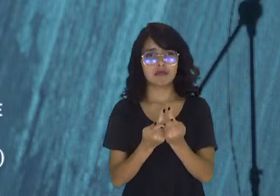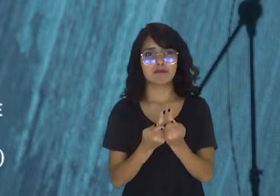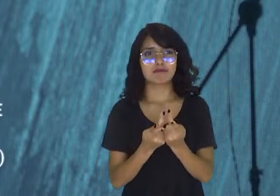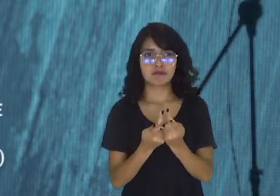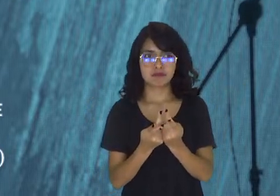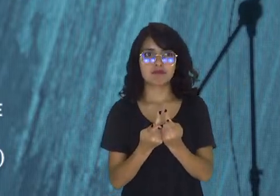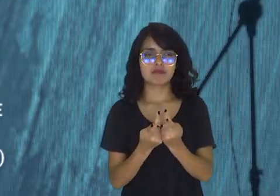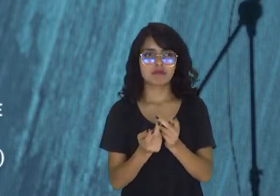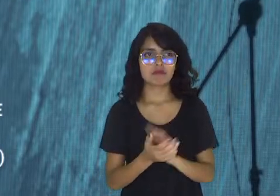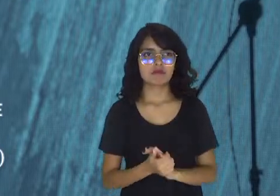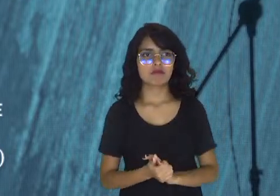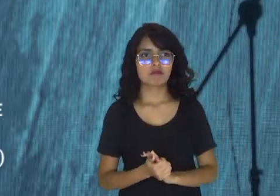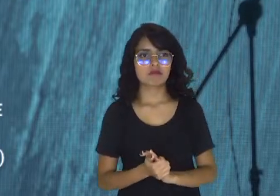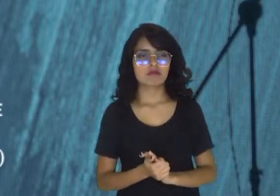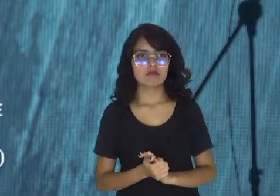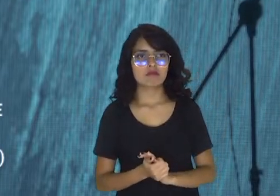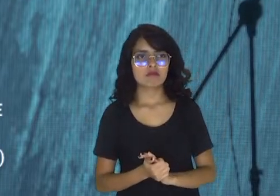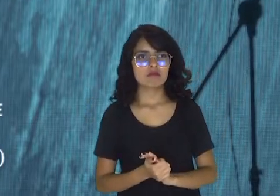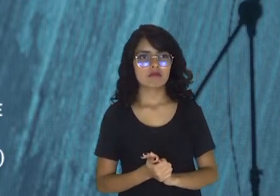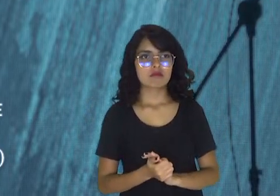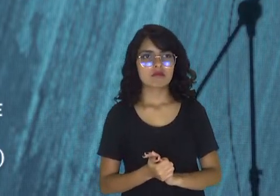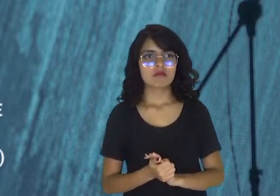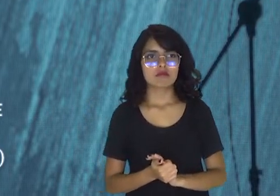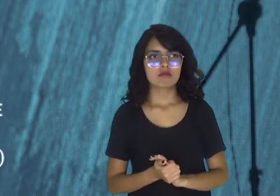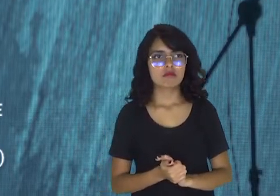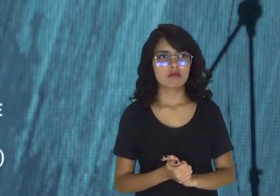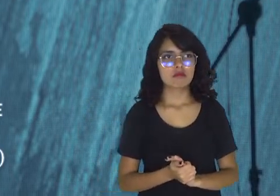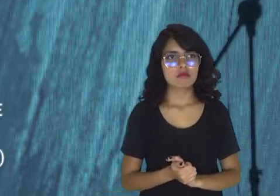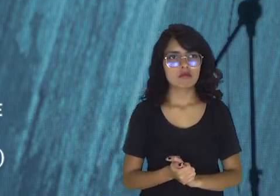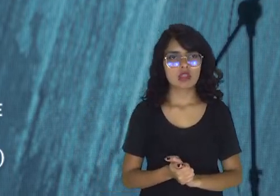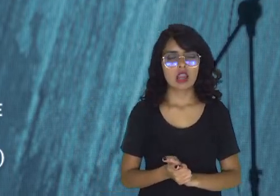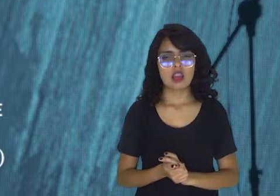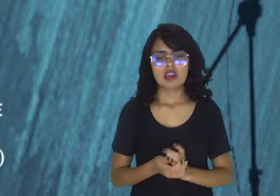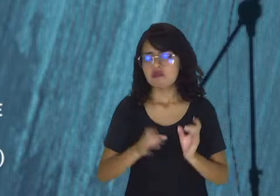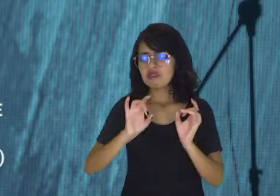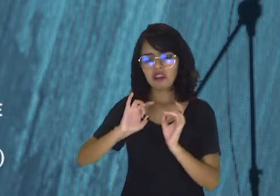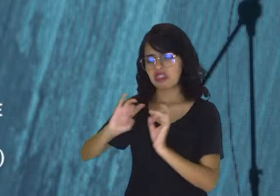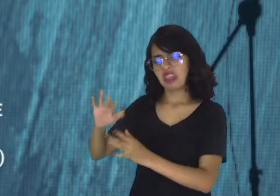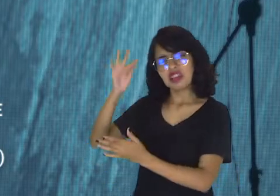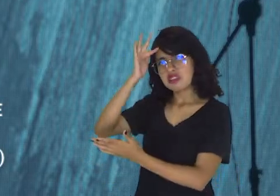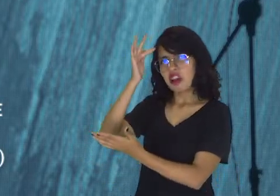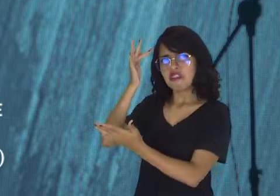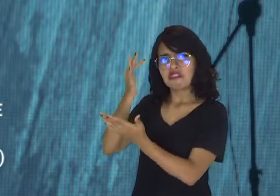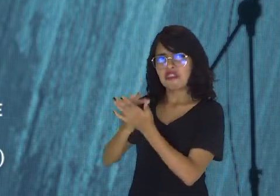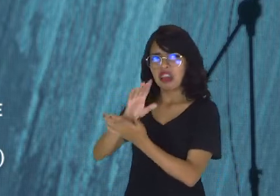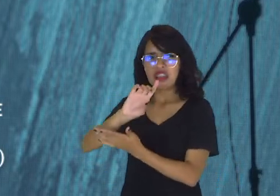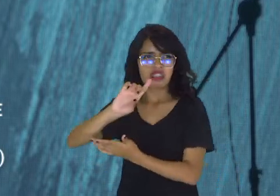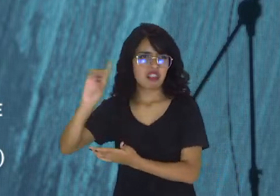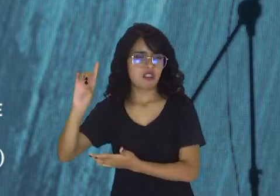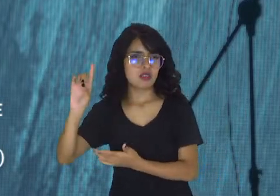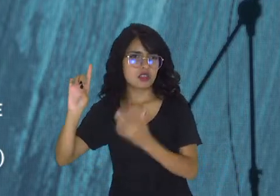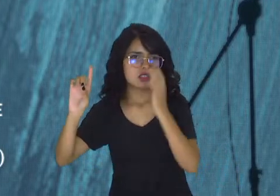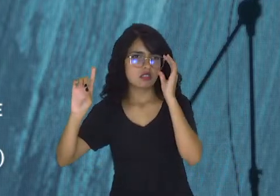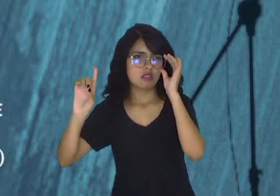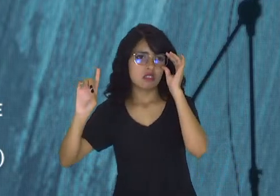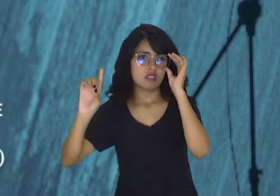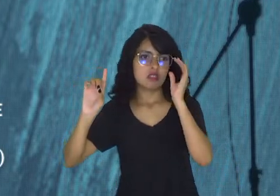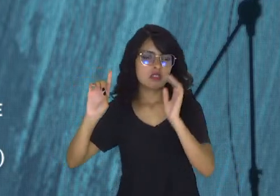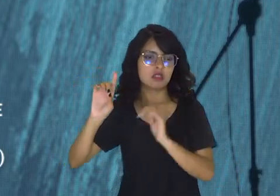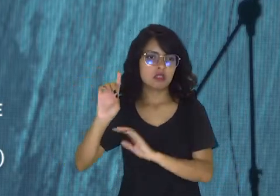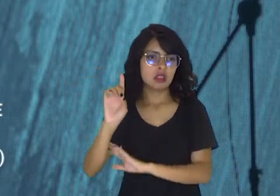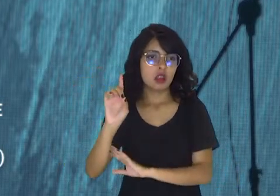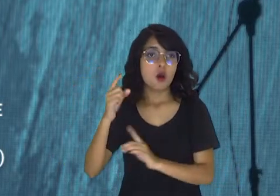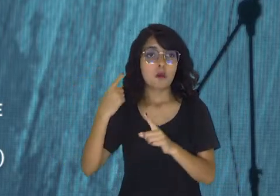Em algumas versões, não rejeite a tua fé, a confiança em Deus, que tem uma